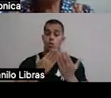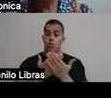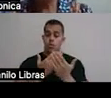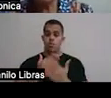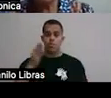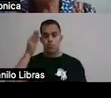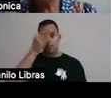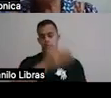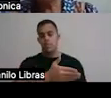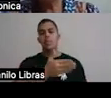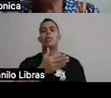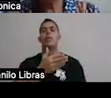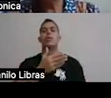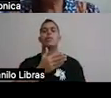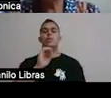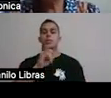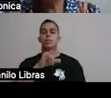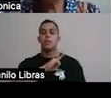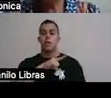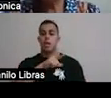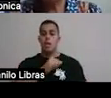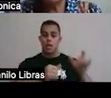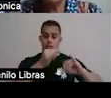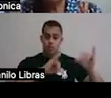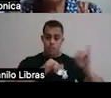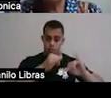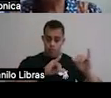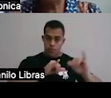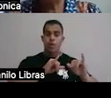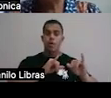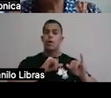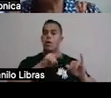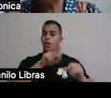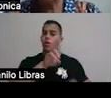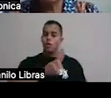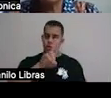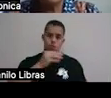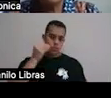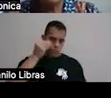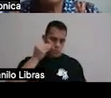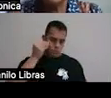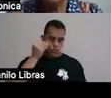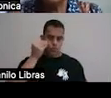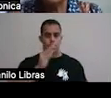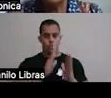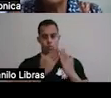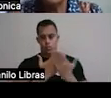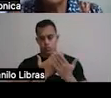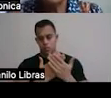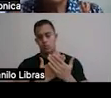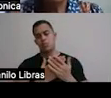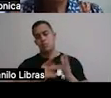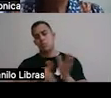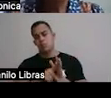laboratório mínimo, a gente pode ir nas escolas e ler esses experimentos para as escolas de ensino médio.